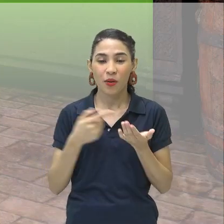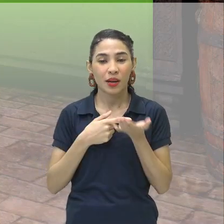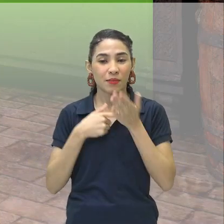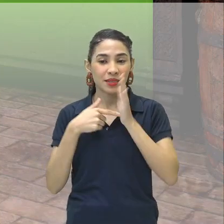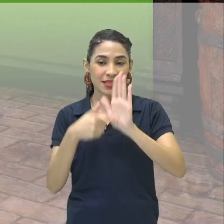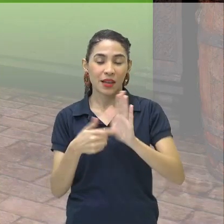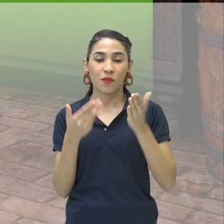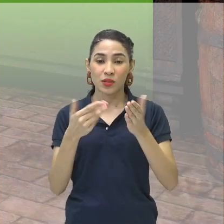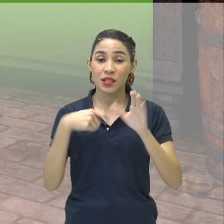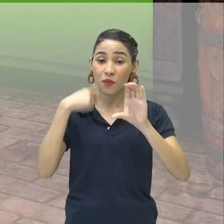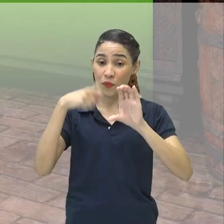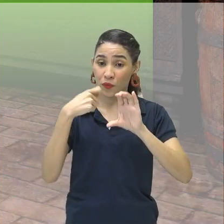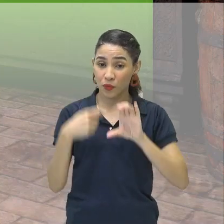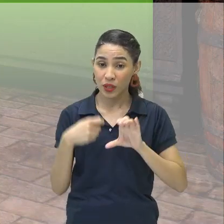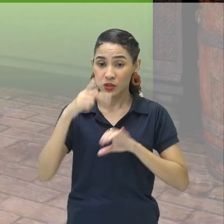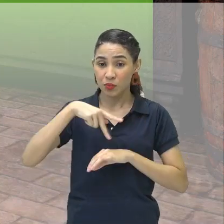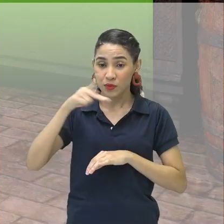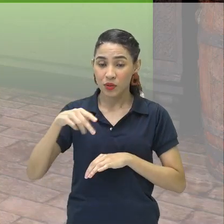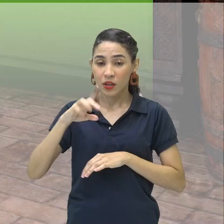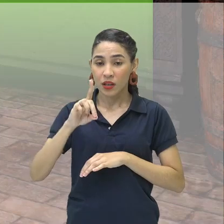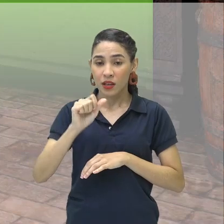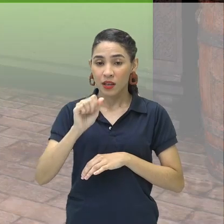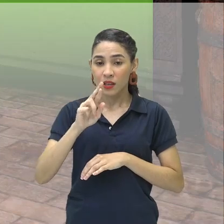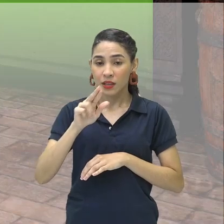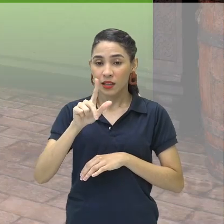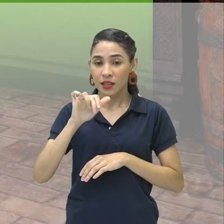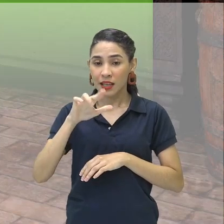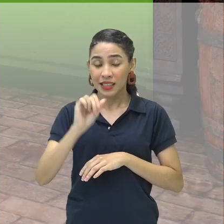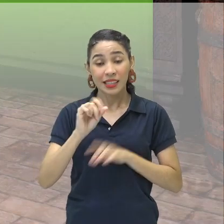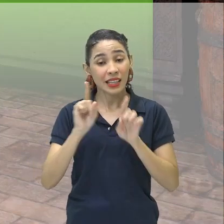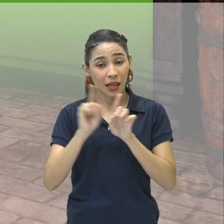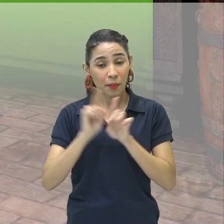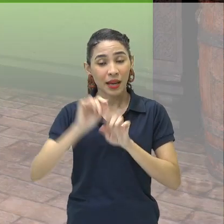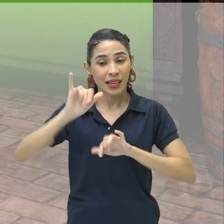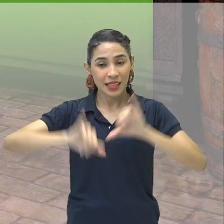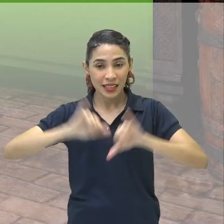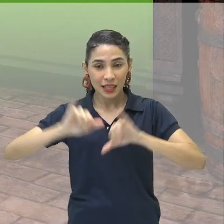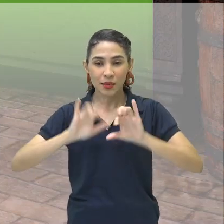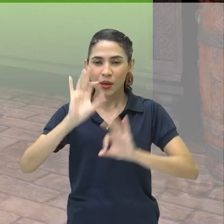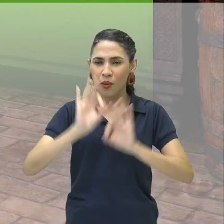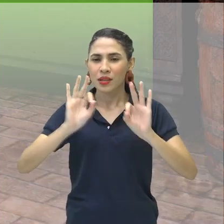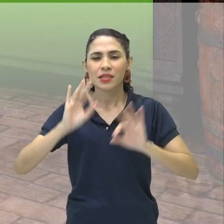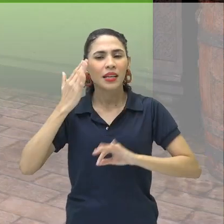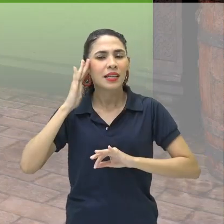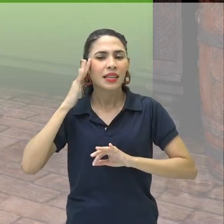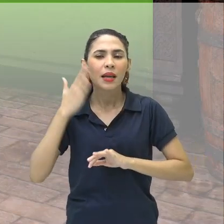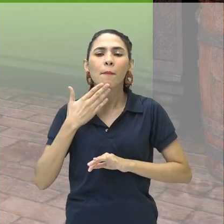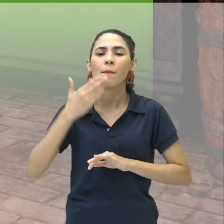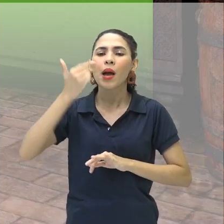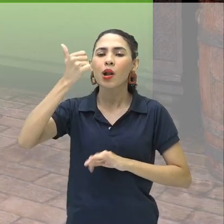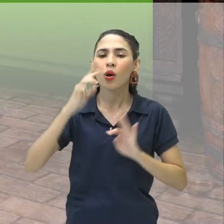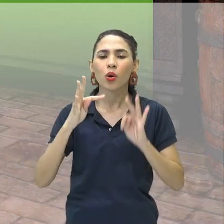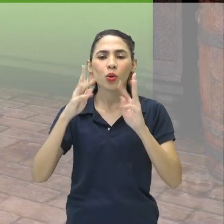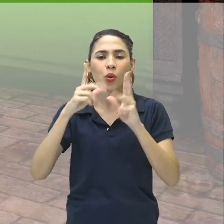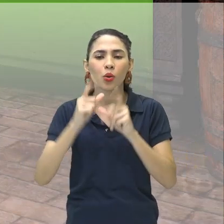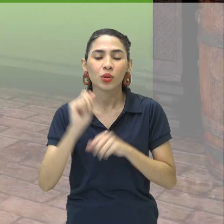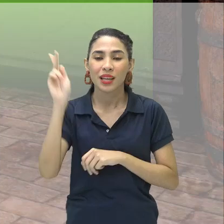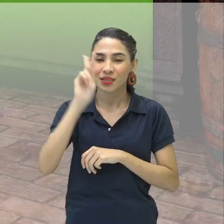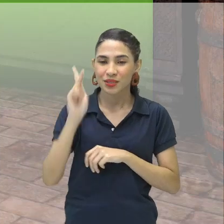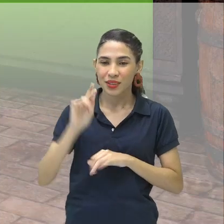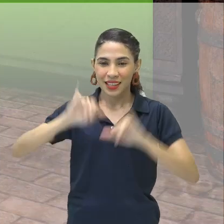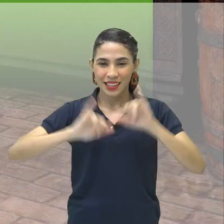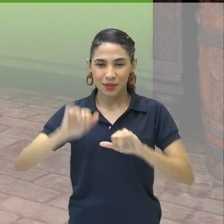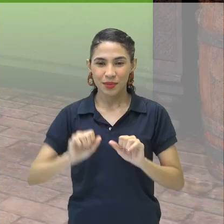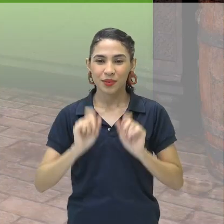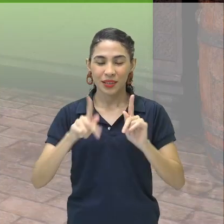para vocês aí um vídeo que a professora Darlinda, também professora de Química, fez para entender melhor, né, toda essa história da